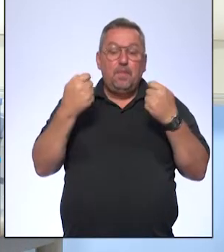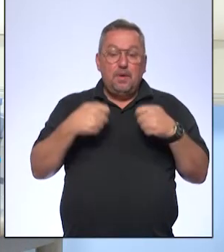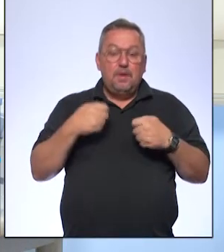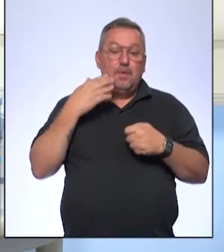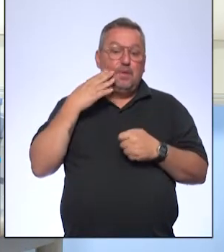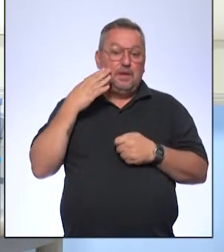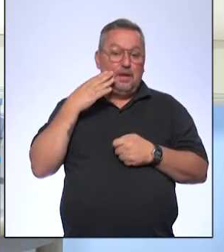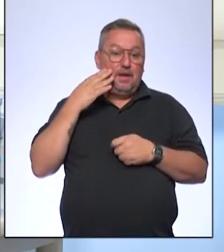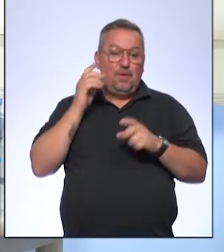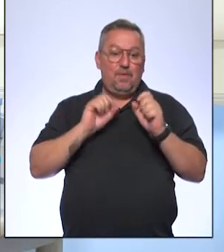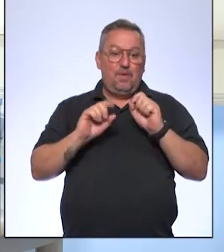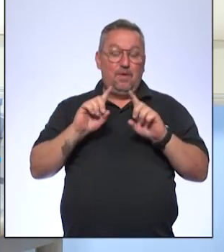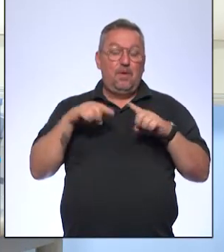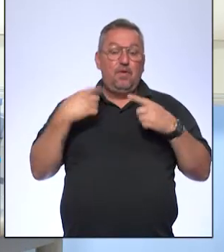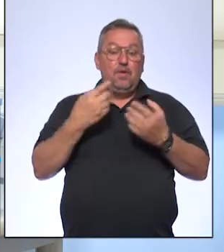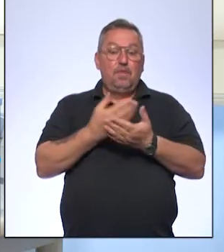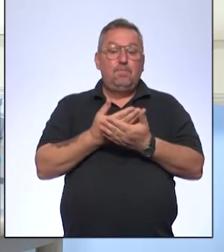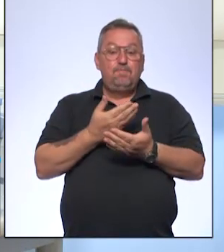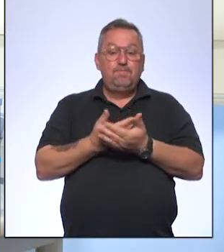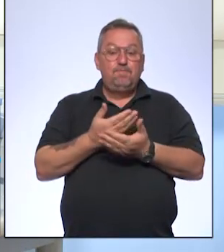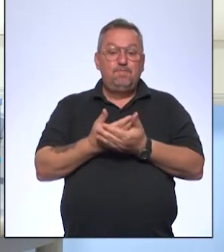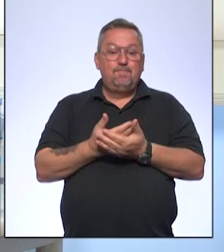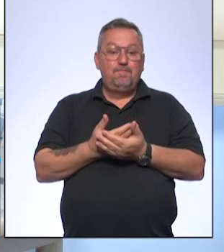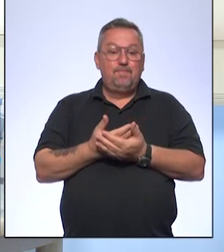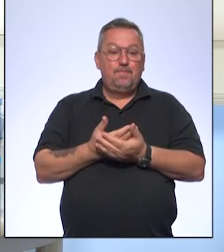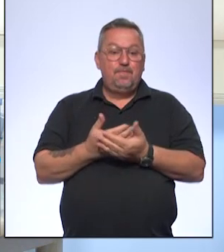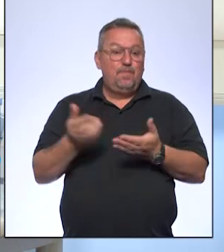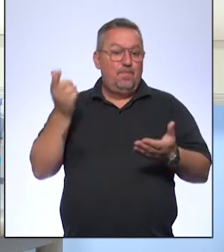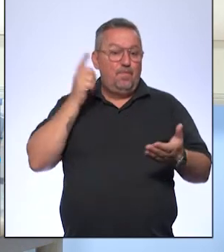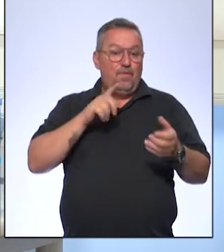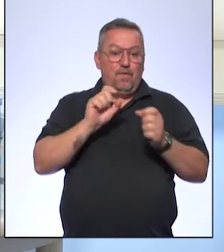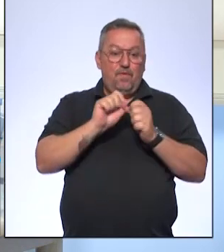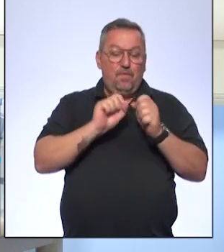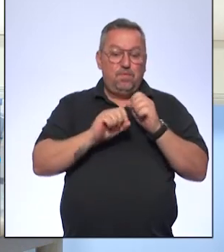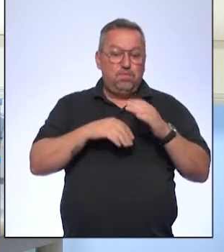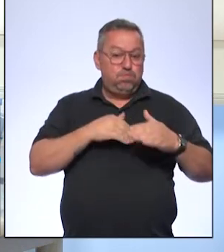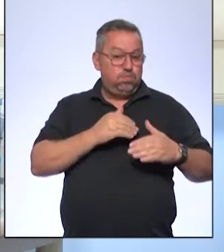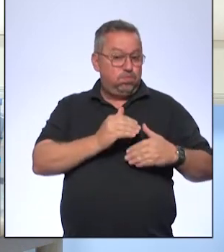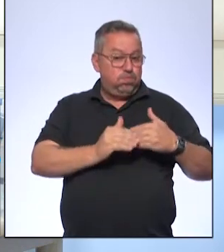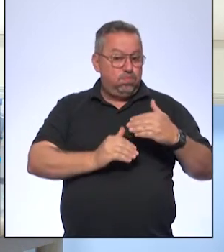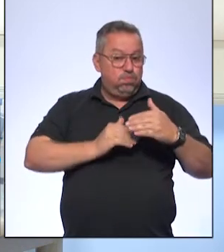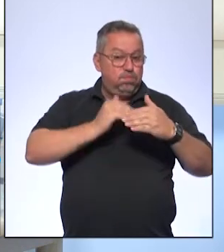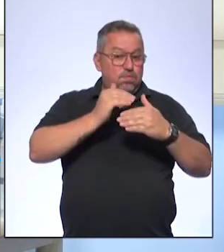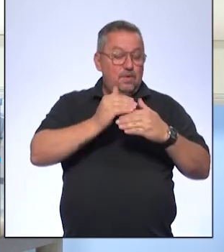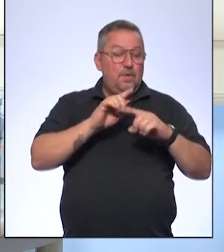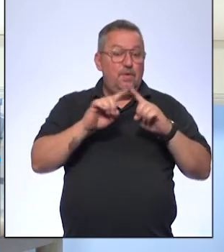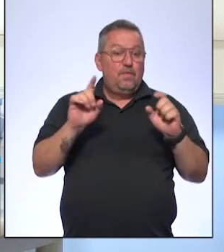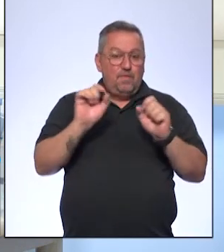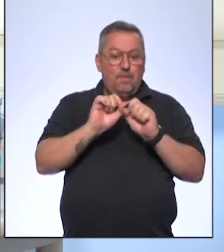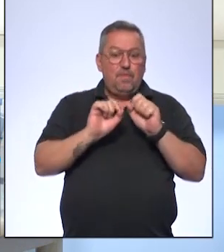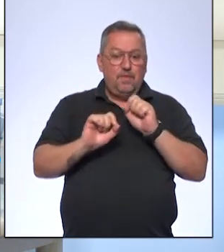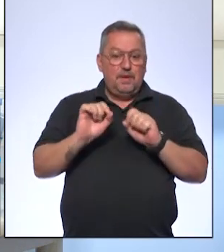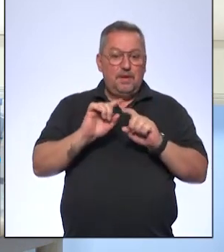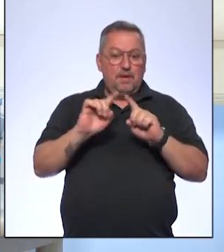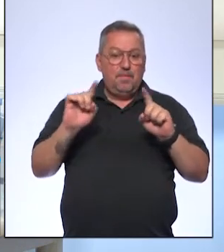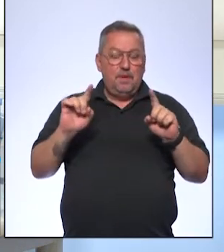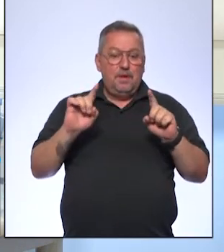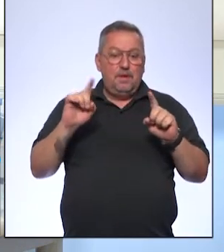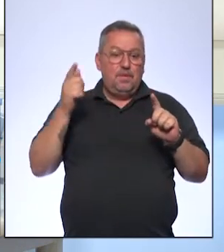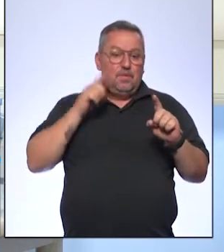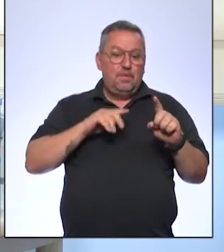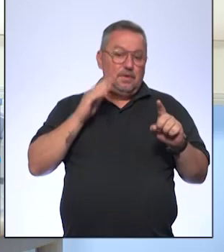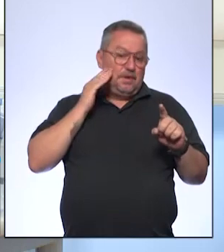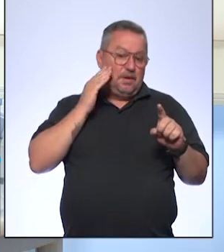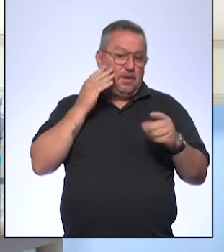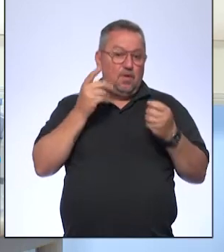aqui nós estamos fazendo um estudo, infelizmente não conseguimos fazer a construção. Vamos mostrar como faz a construção, mas entender como